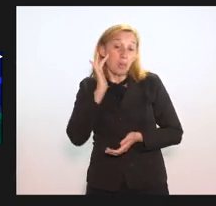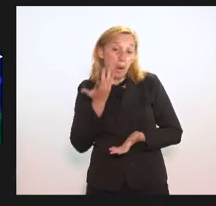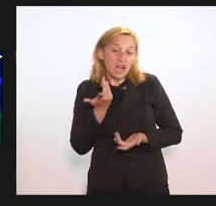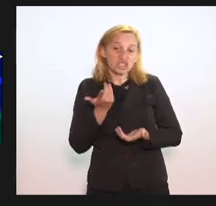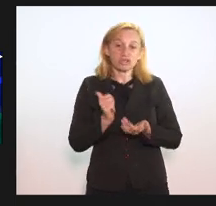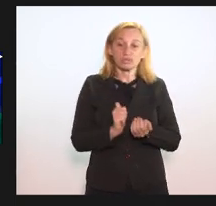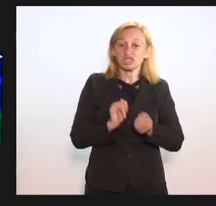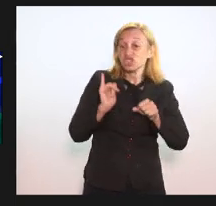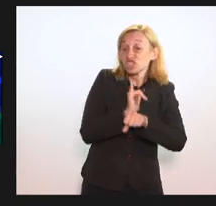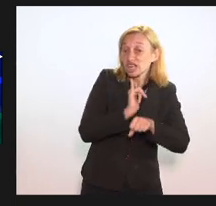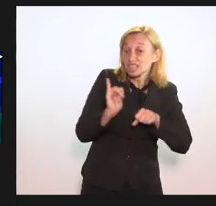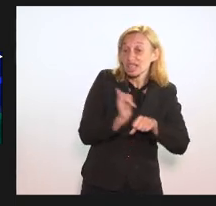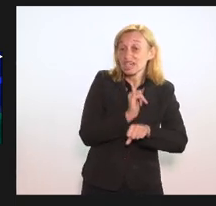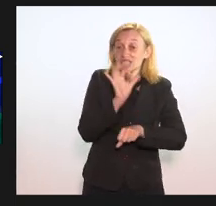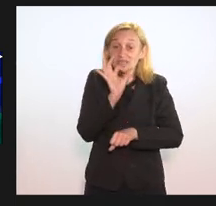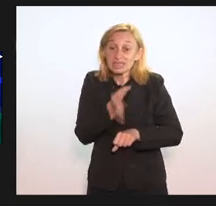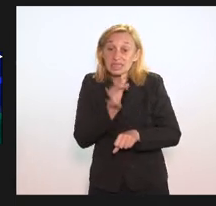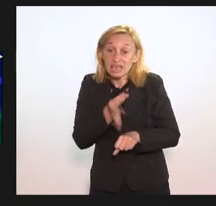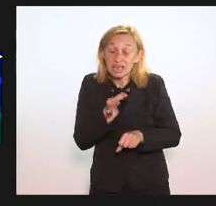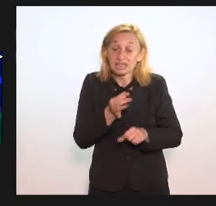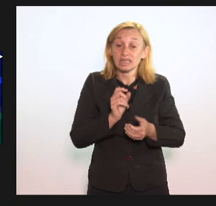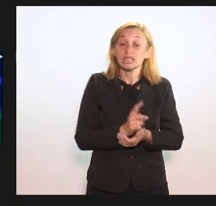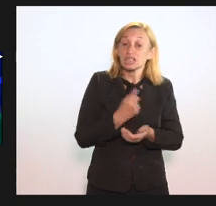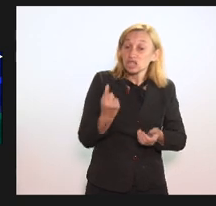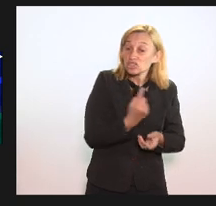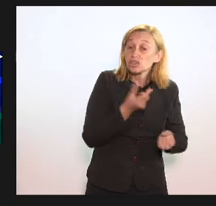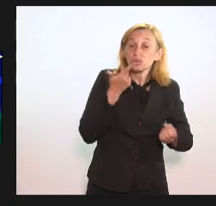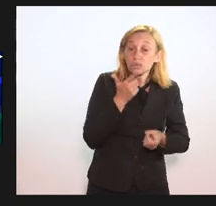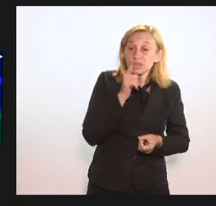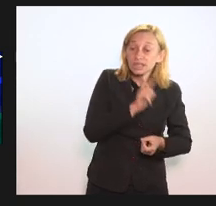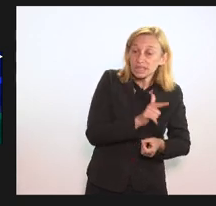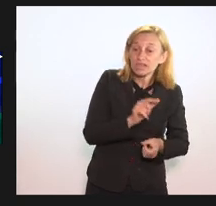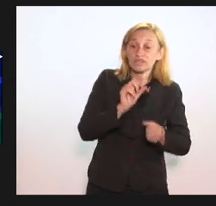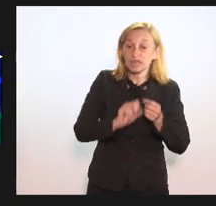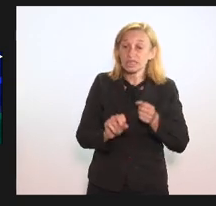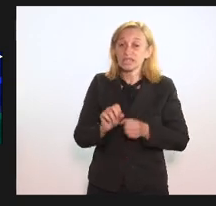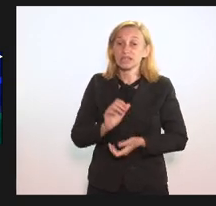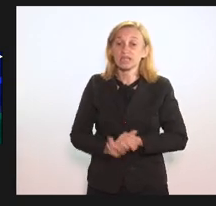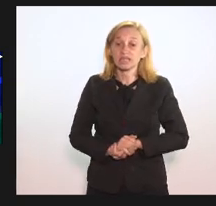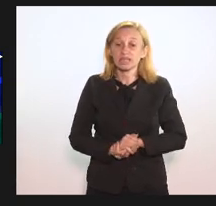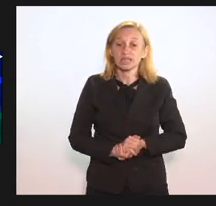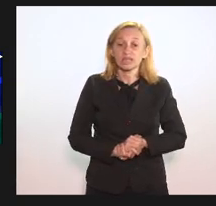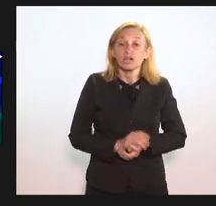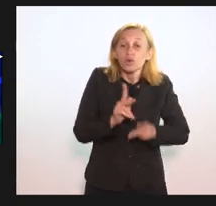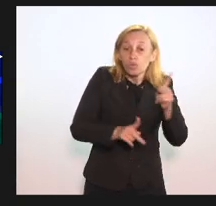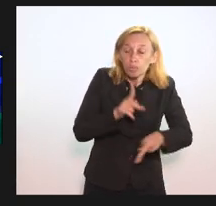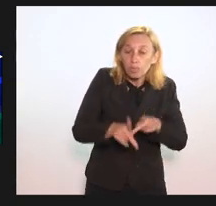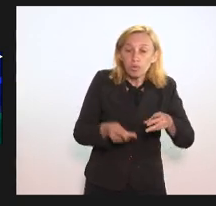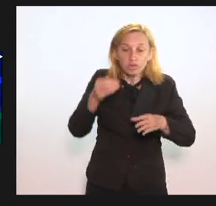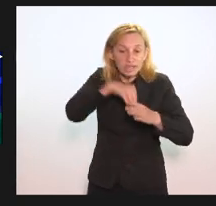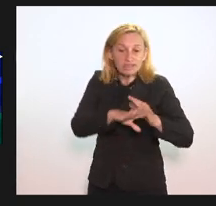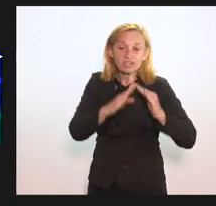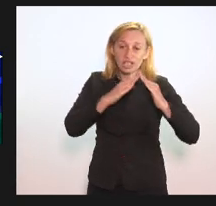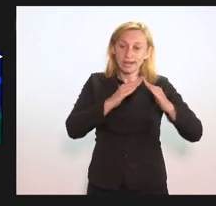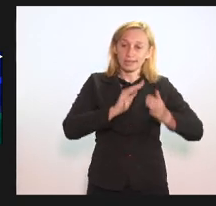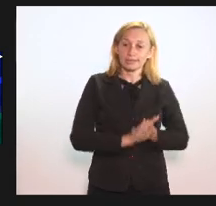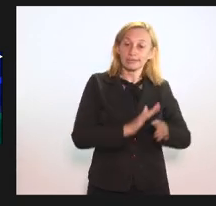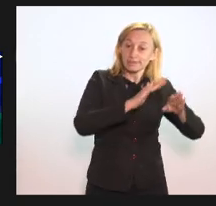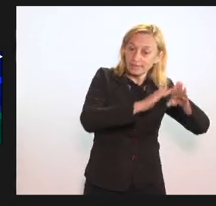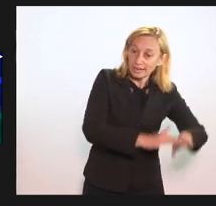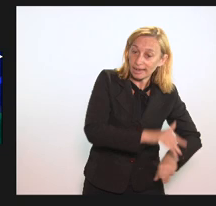os mecanismos necessários para que a gente consiga fazer sim a população fica em casa